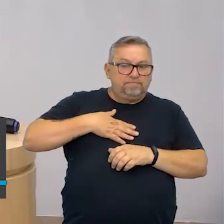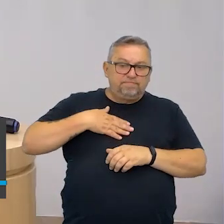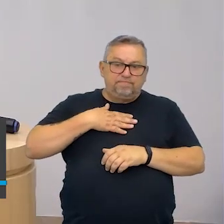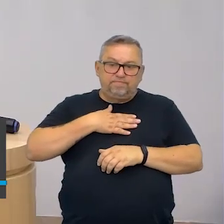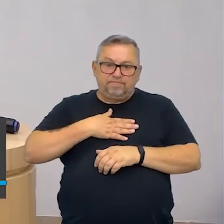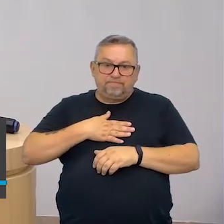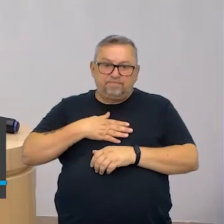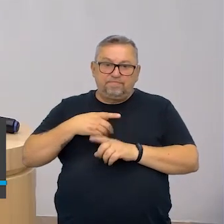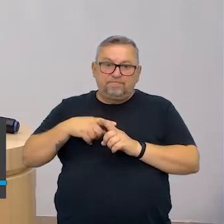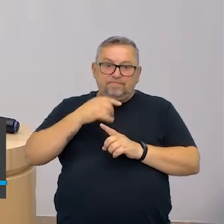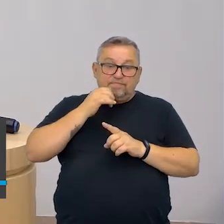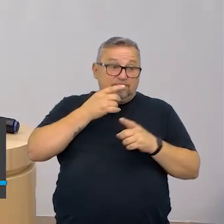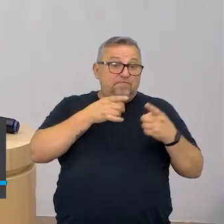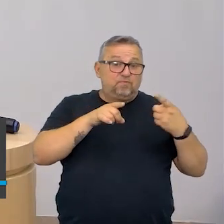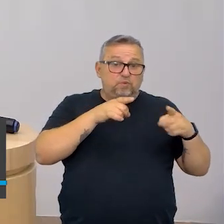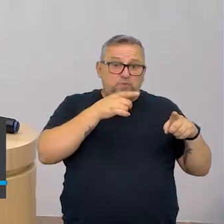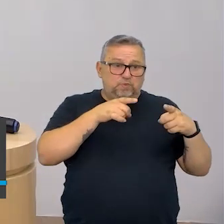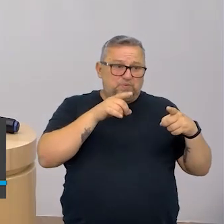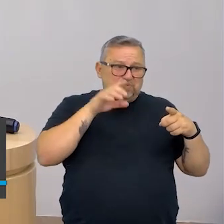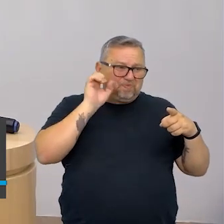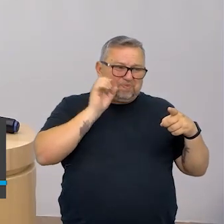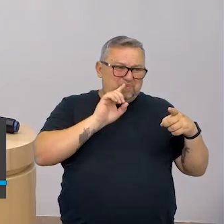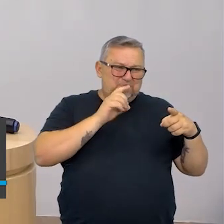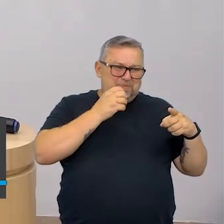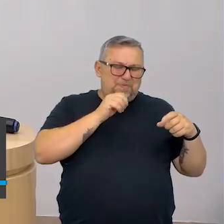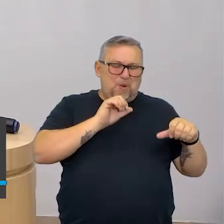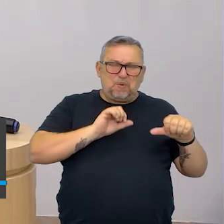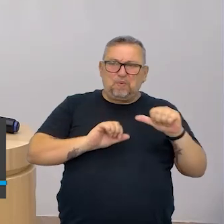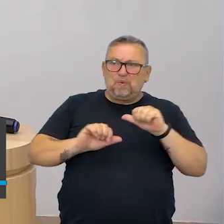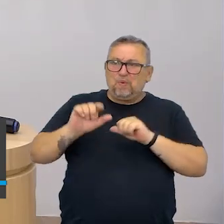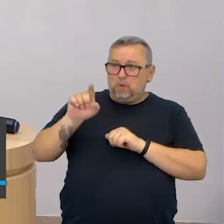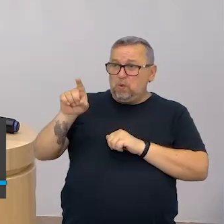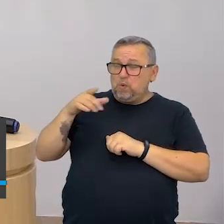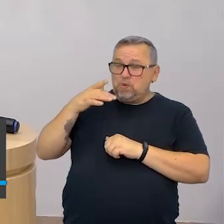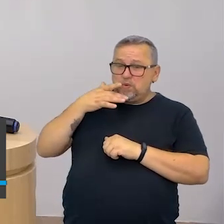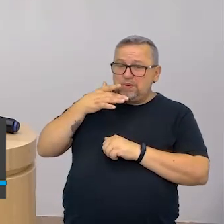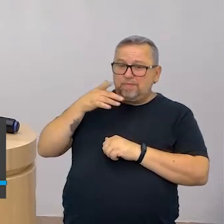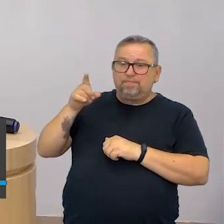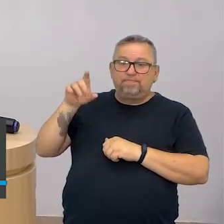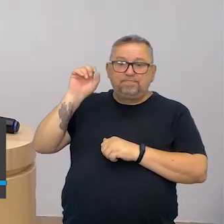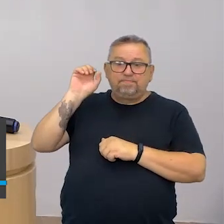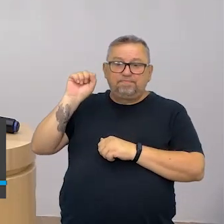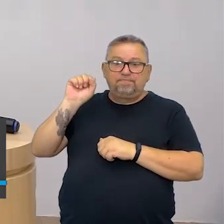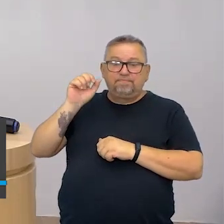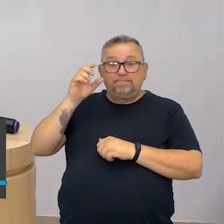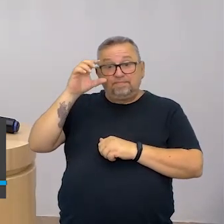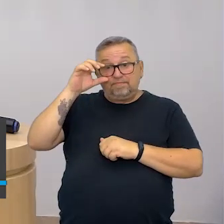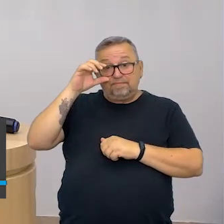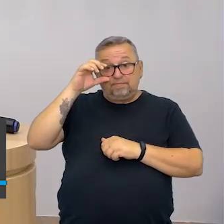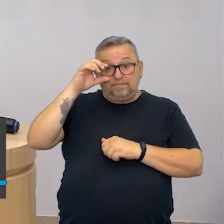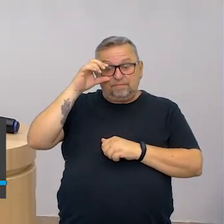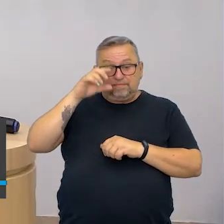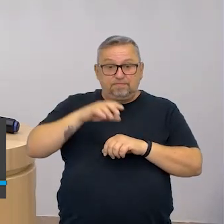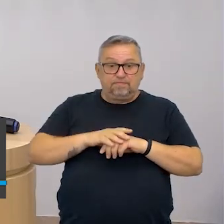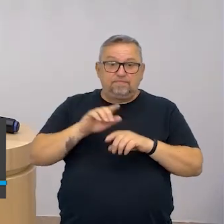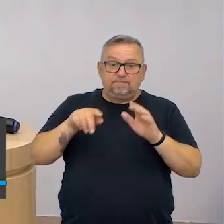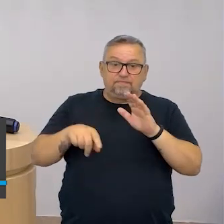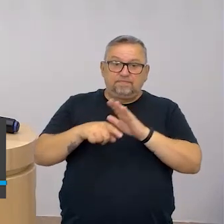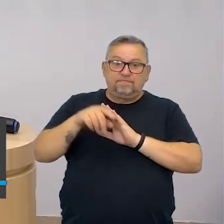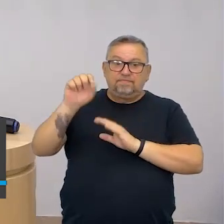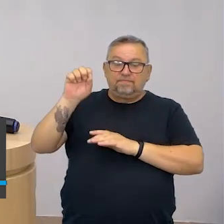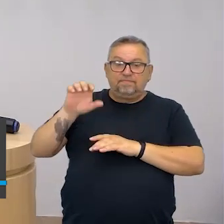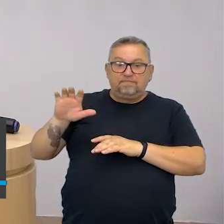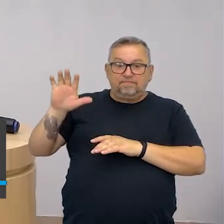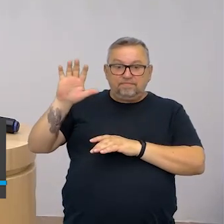repente, aquela música que eles ouviam antes não era a música mais bacana, a música então passava a ser aquela música europeia